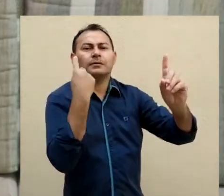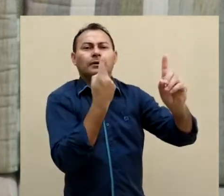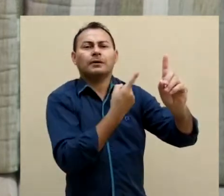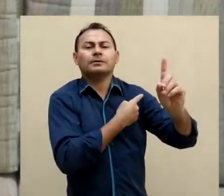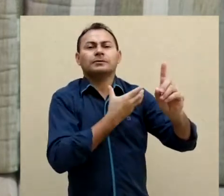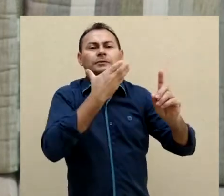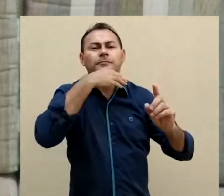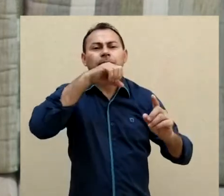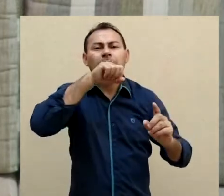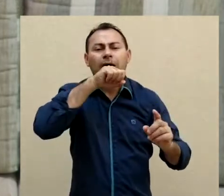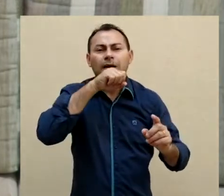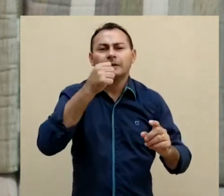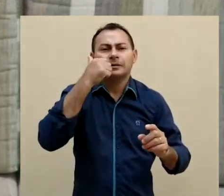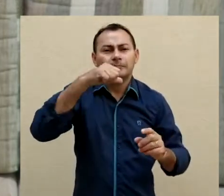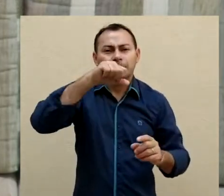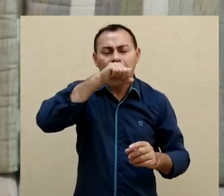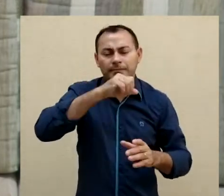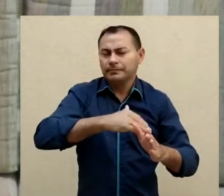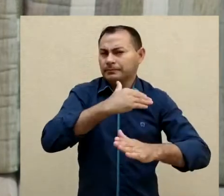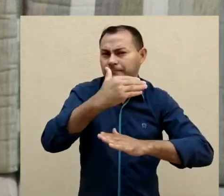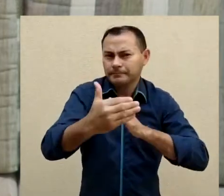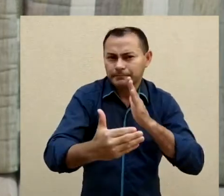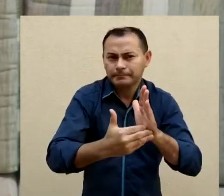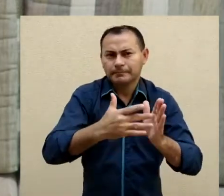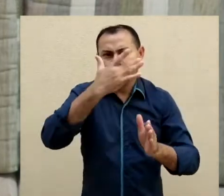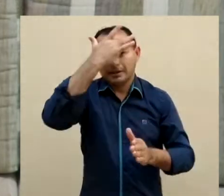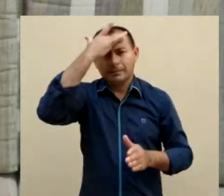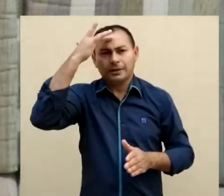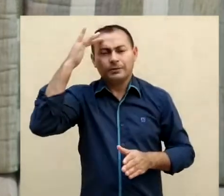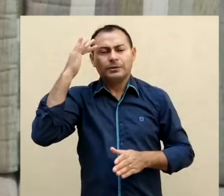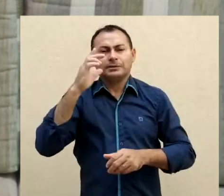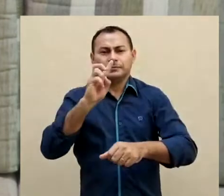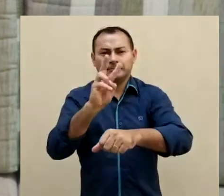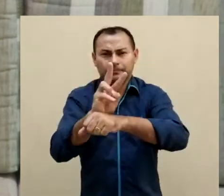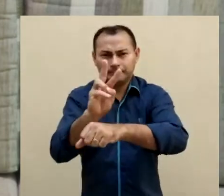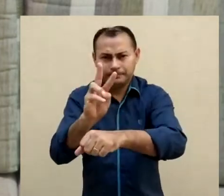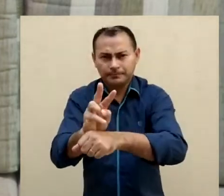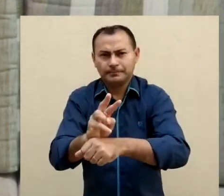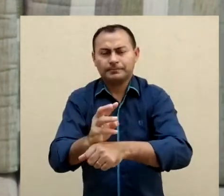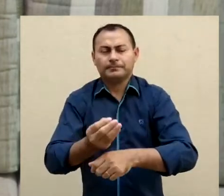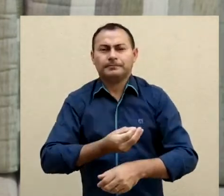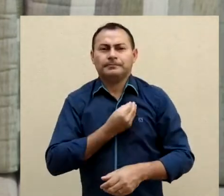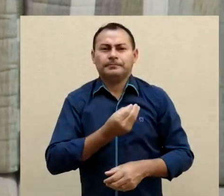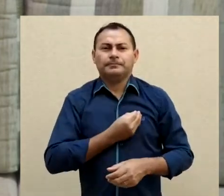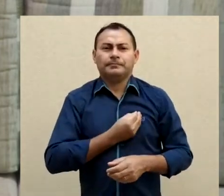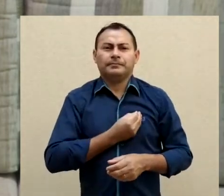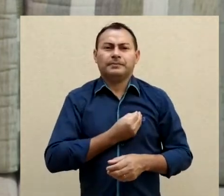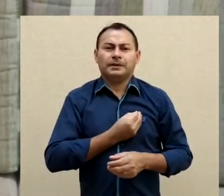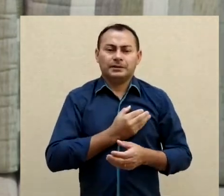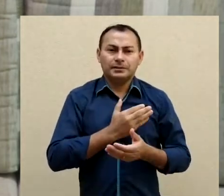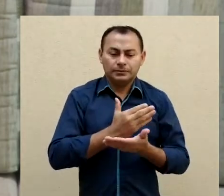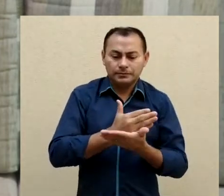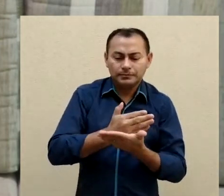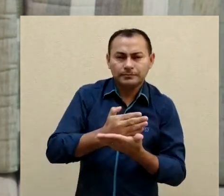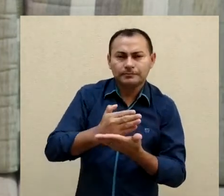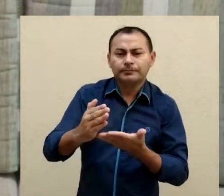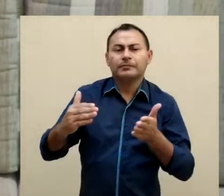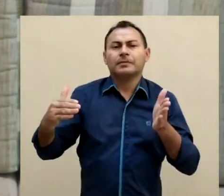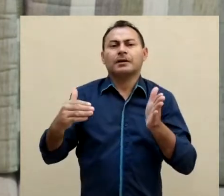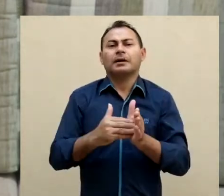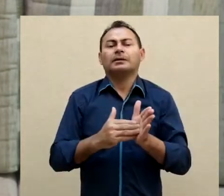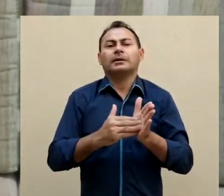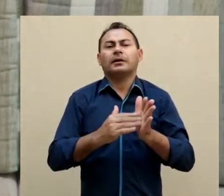pelos nossos pais e todas as pessoas que cuidam da vida desde seu